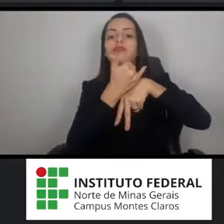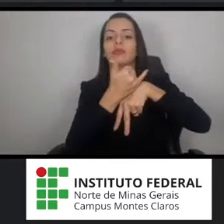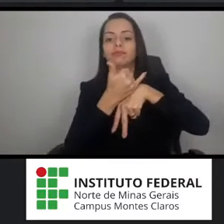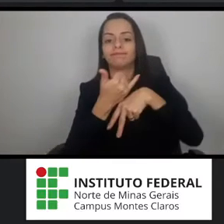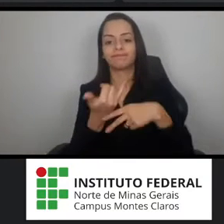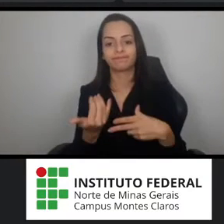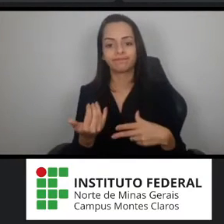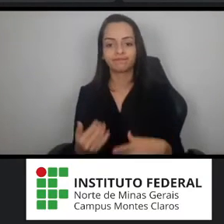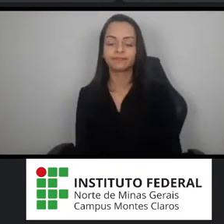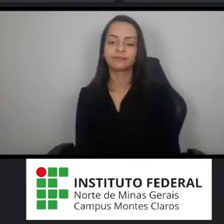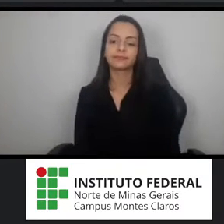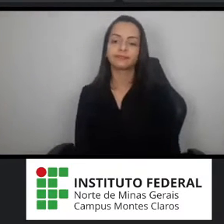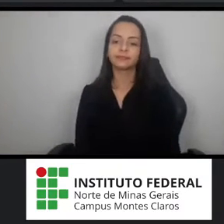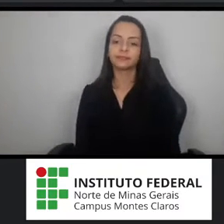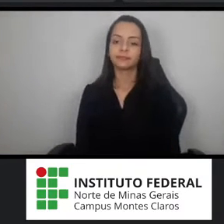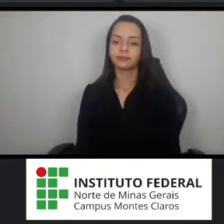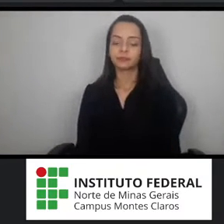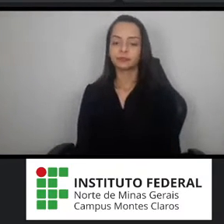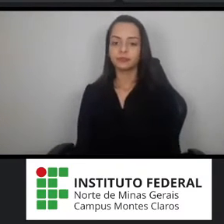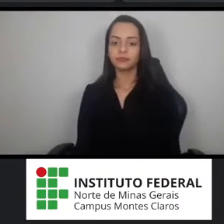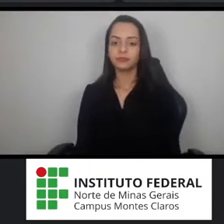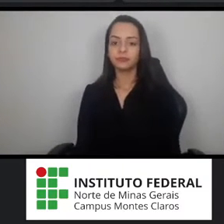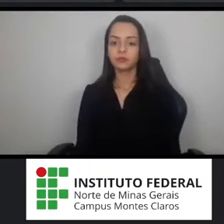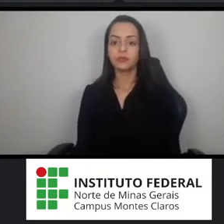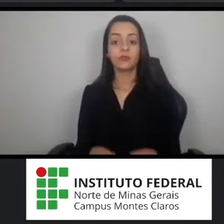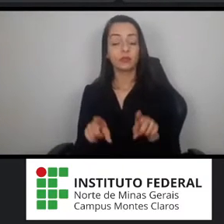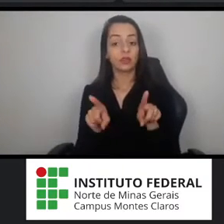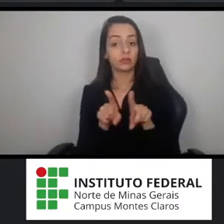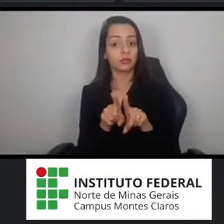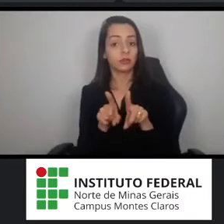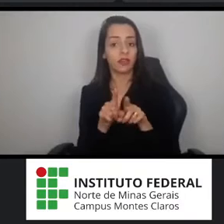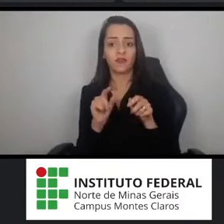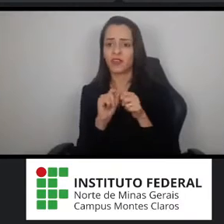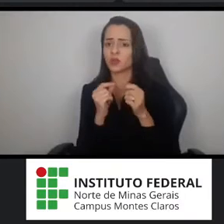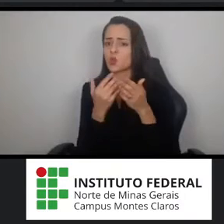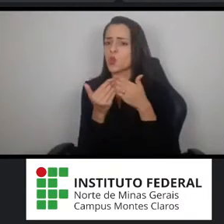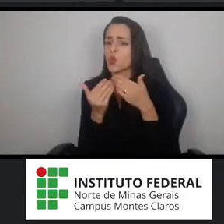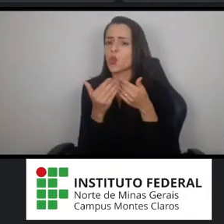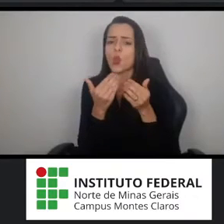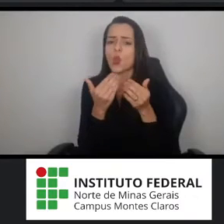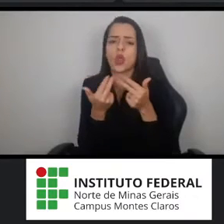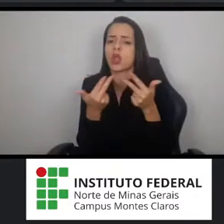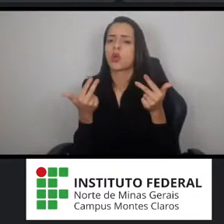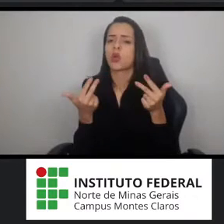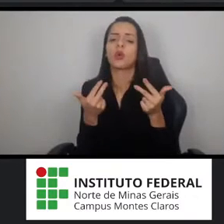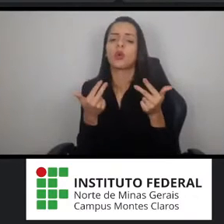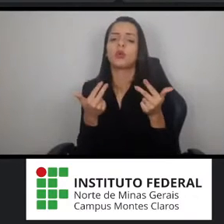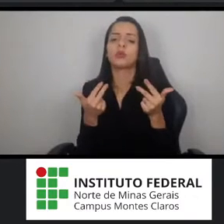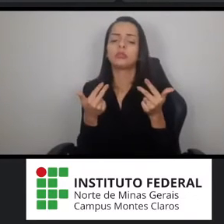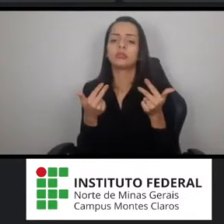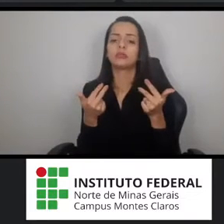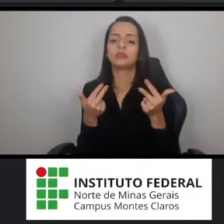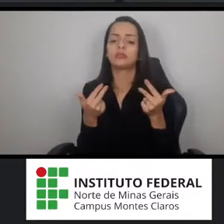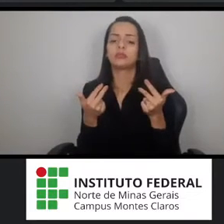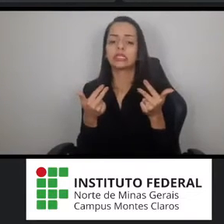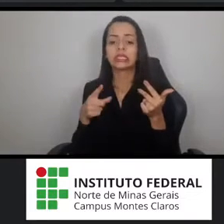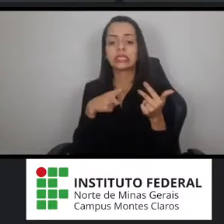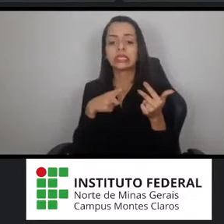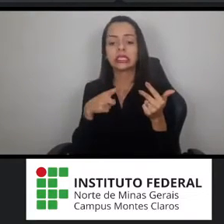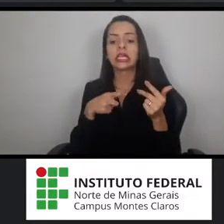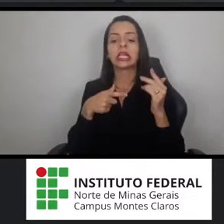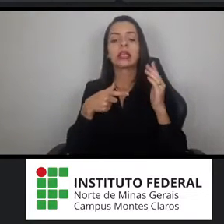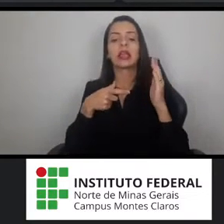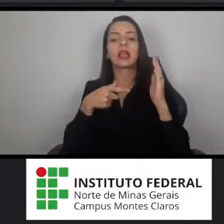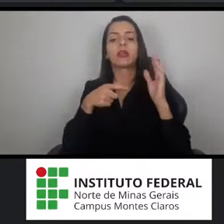Outra coisa, quando vamos fazer qualquer ligação, seja qualquer que seja, devemos consultar, antes de tudo,